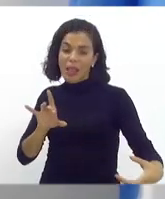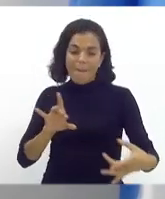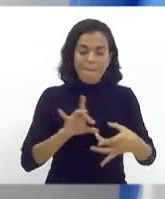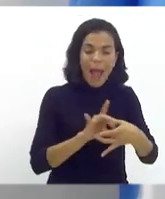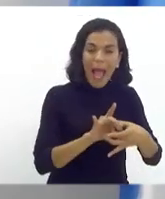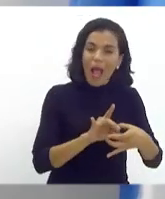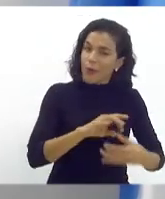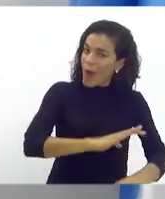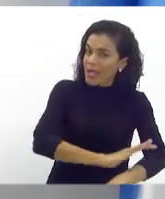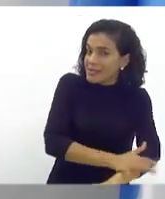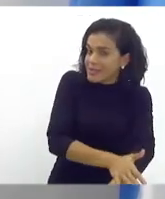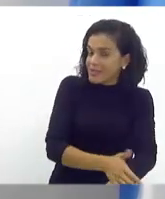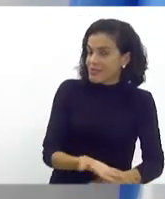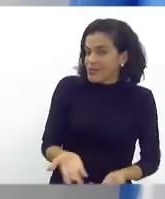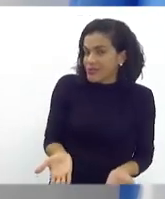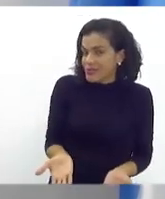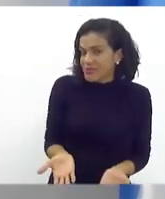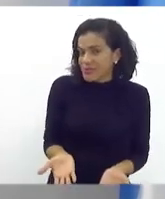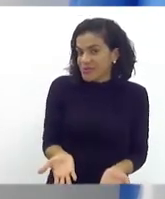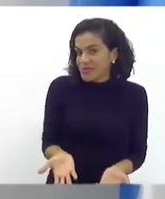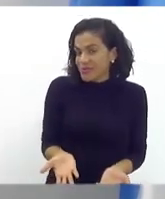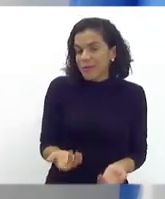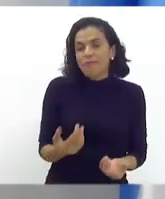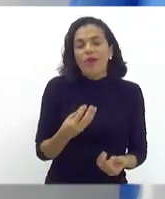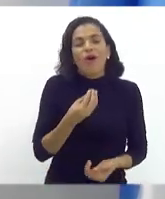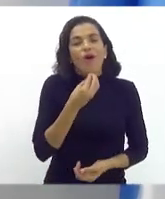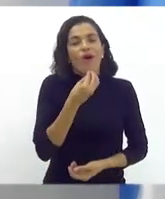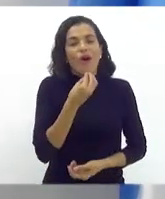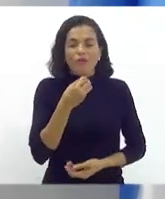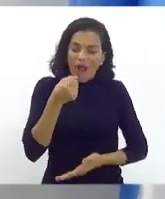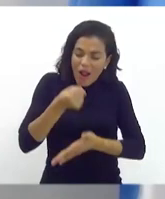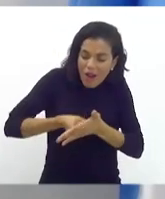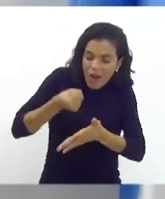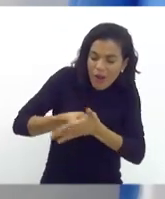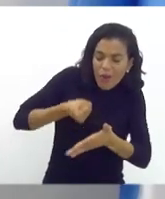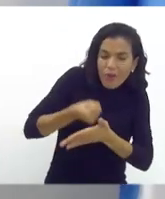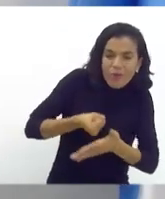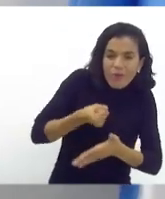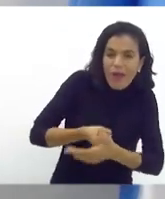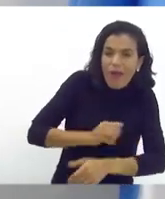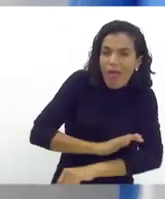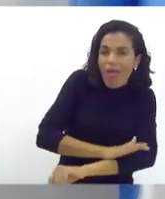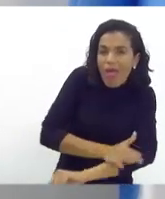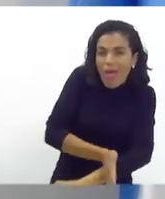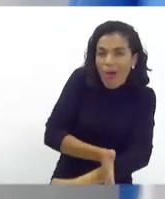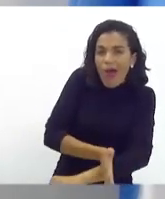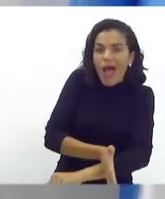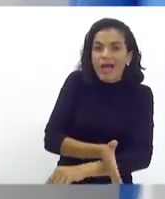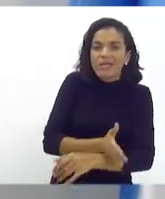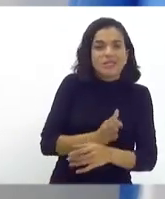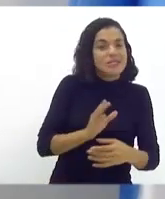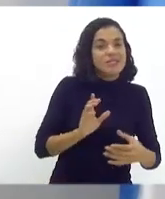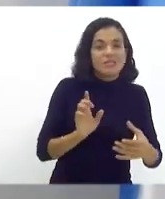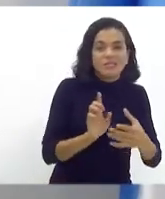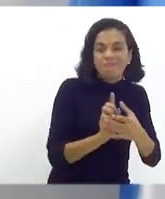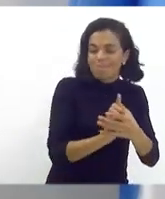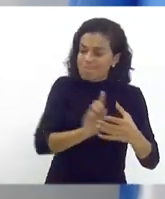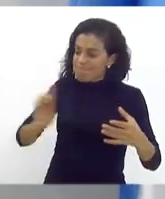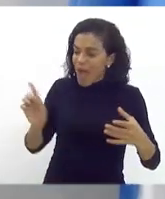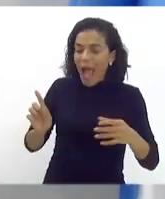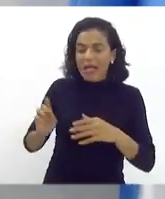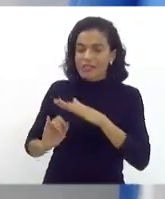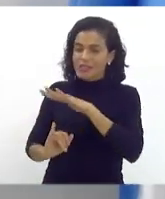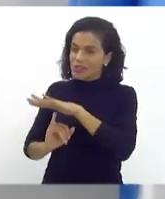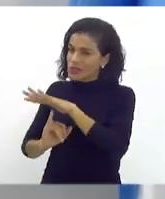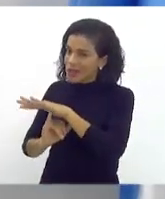racismo E é claro que a nossa luta aqui é para que o racismo não se institucionalize é